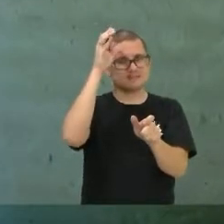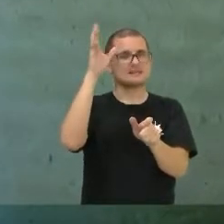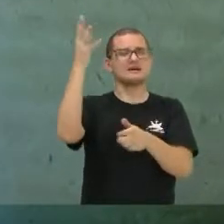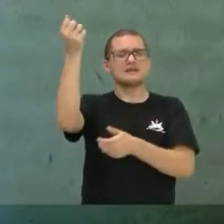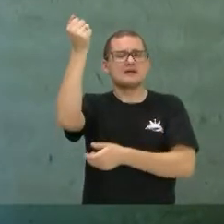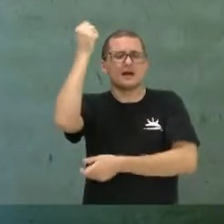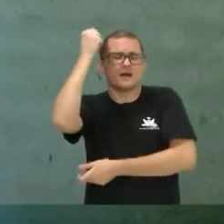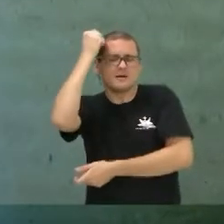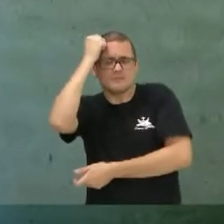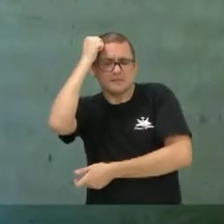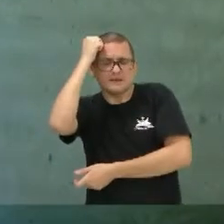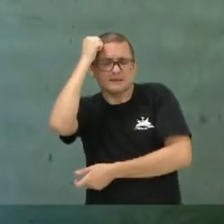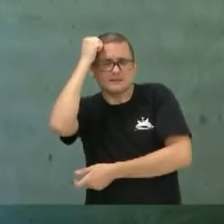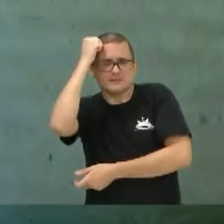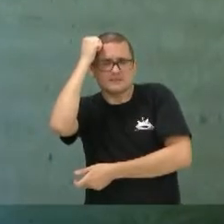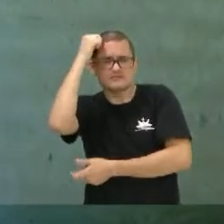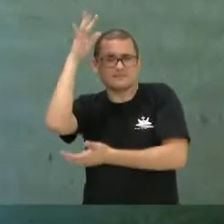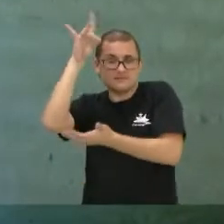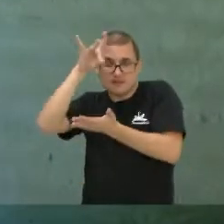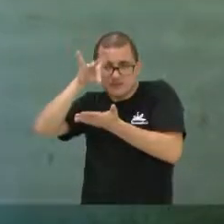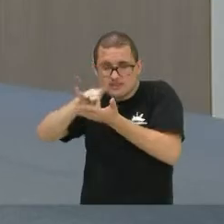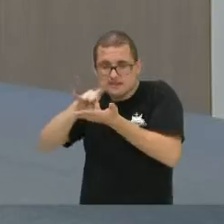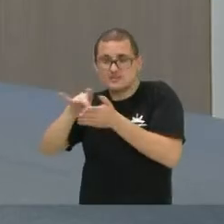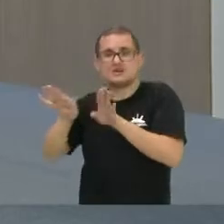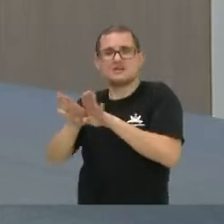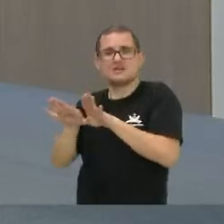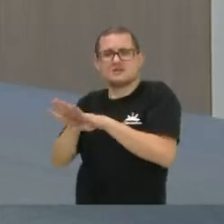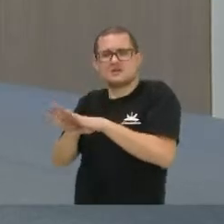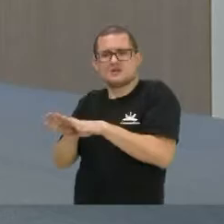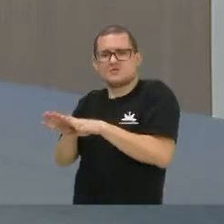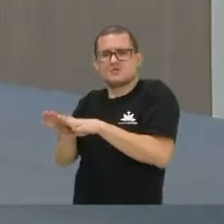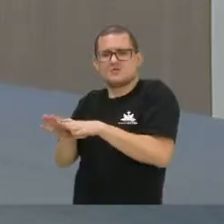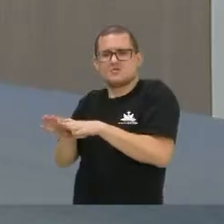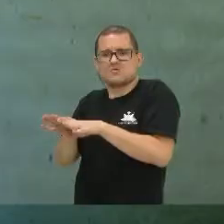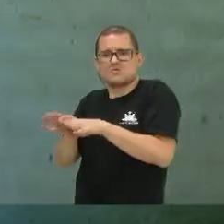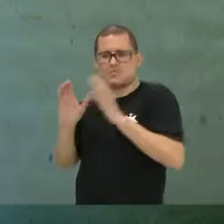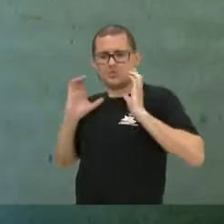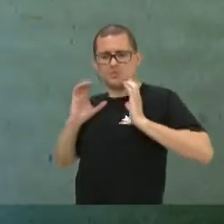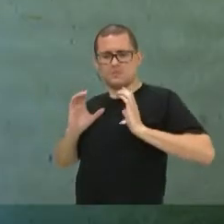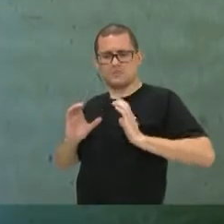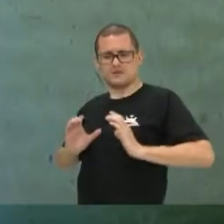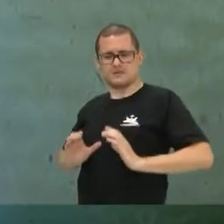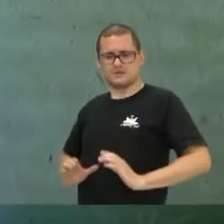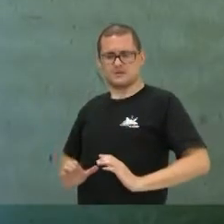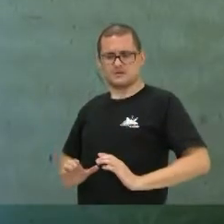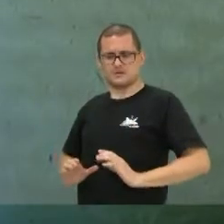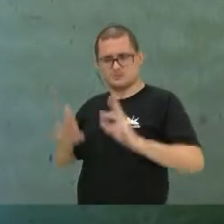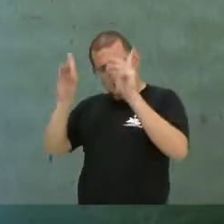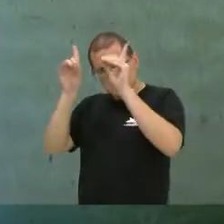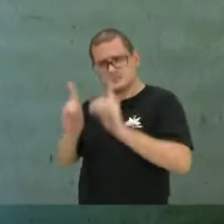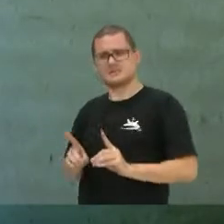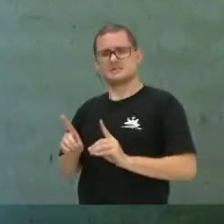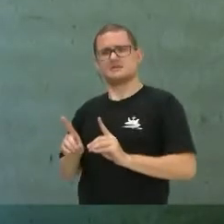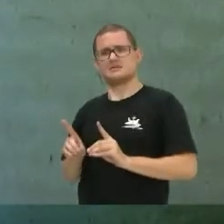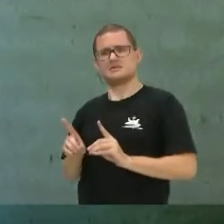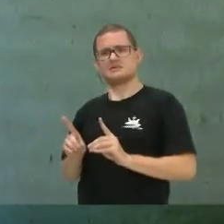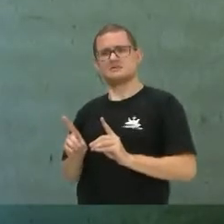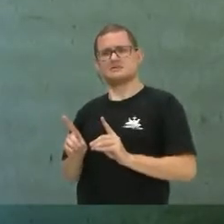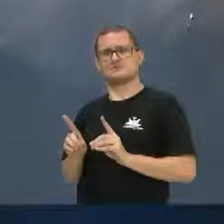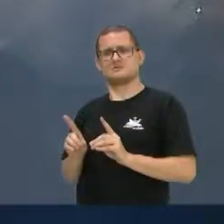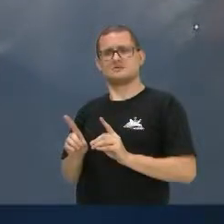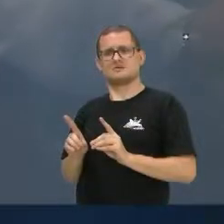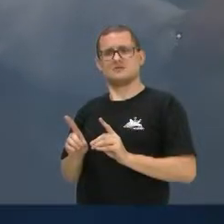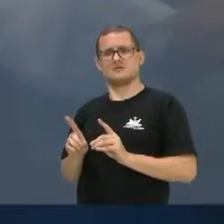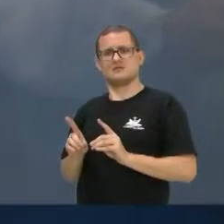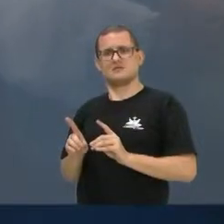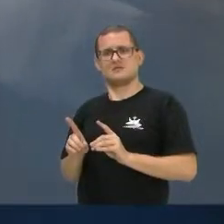e que é o mesmo tempo adotam comportamentos dignos ante a realidade em lotadas ainda que